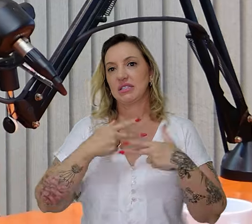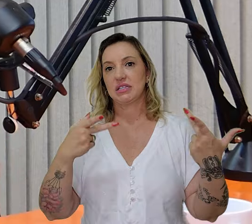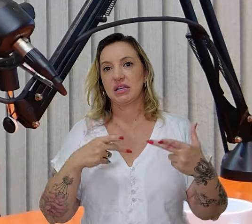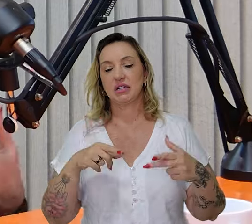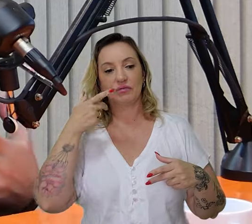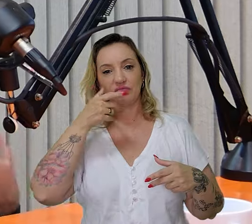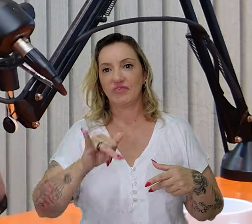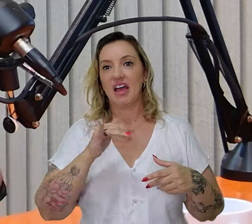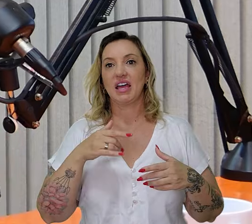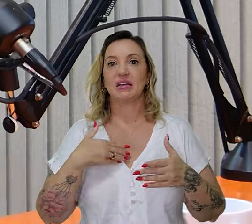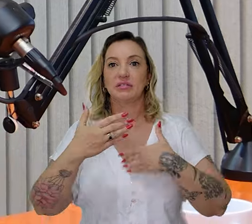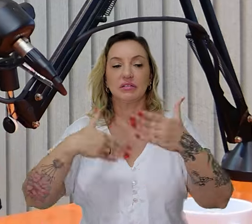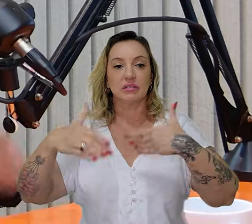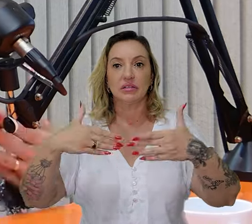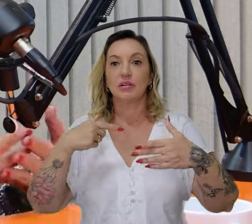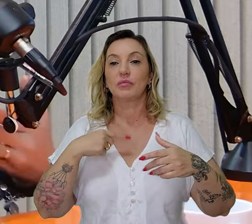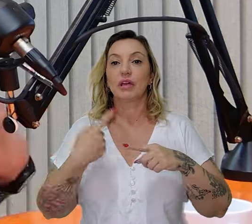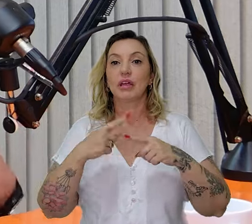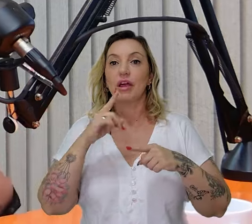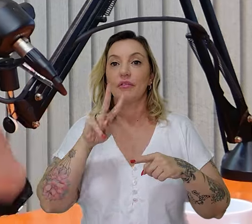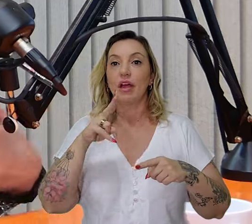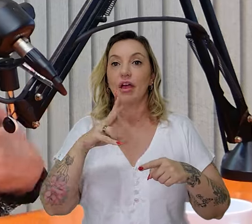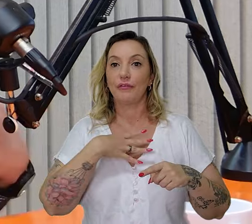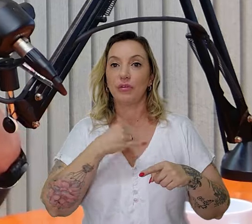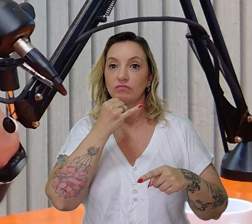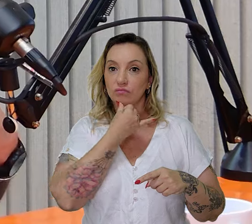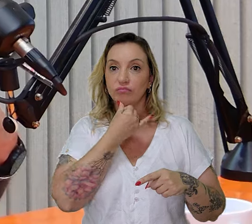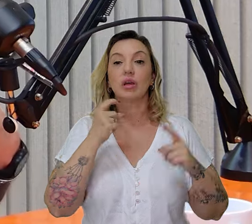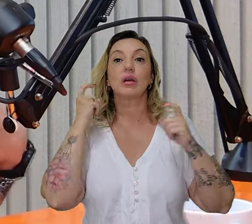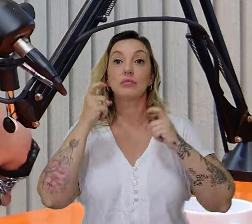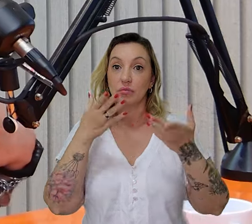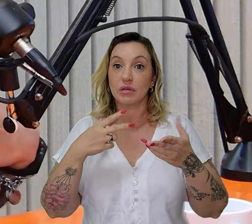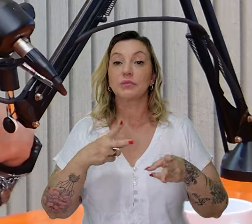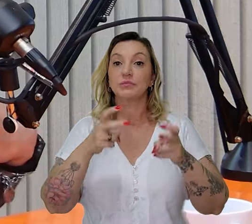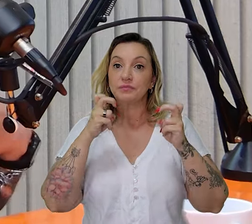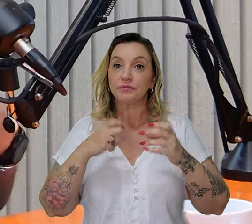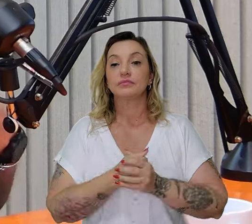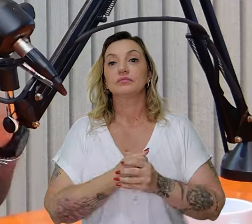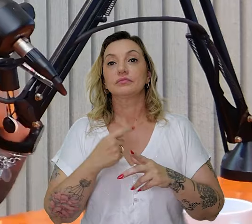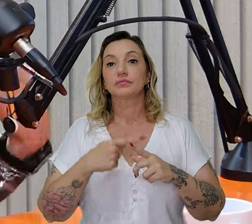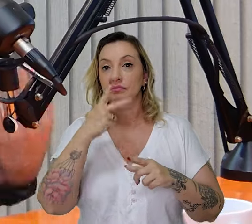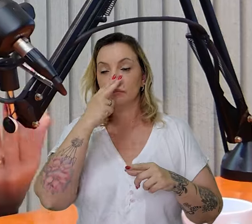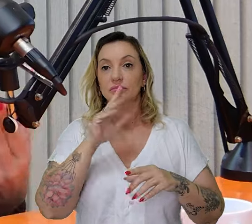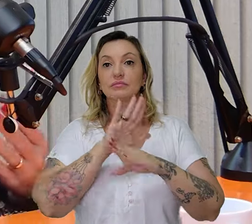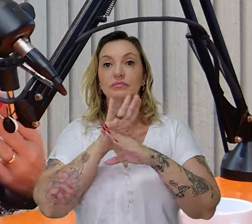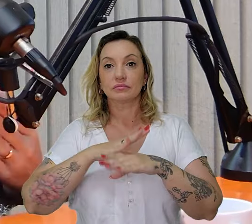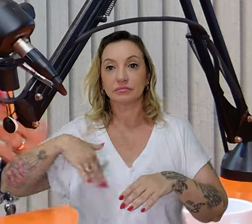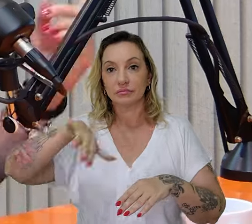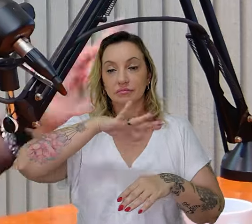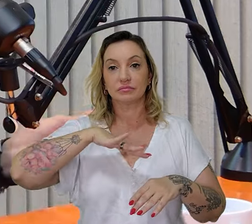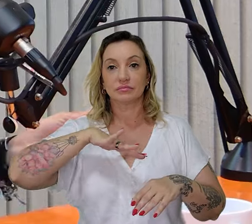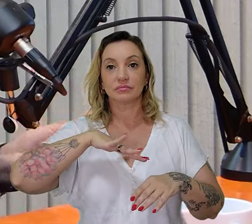ver o filho infeliz é uma é uma preocupação e eu vejo muito eu falo que eu acho que eu benefici beneficiaria muito mais gente se eu